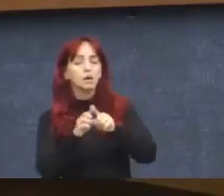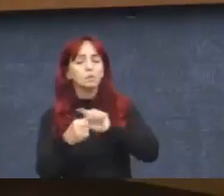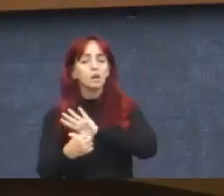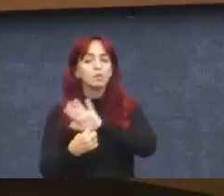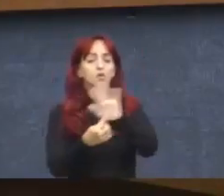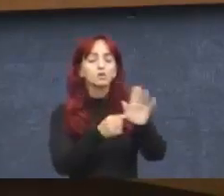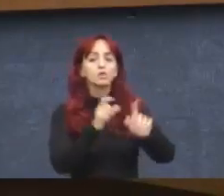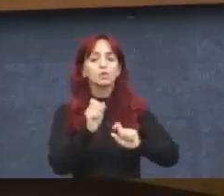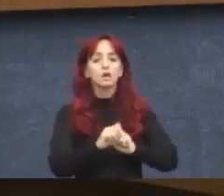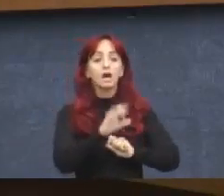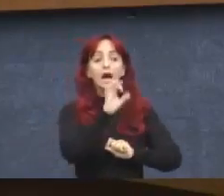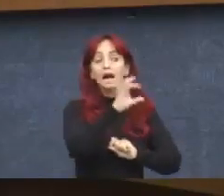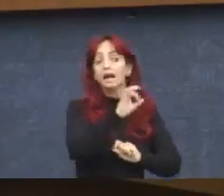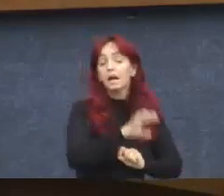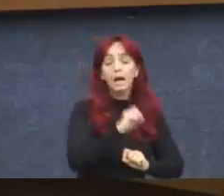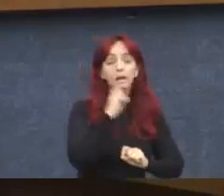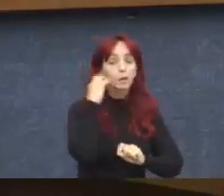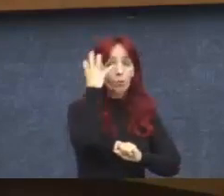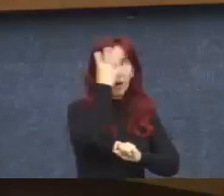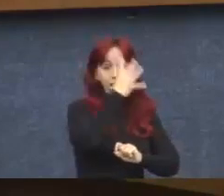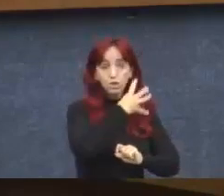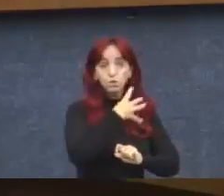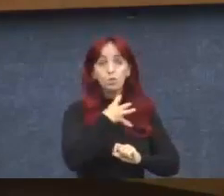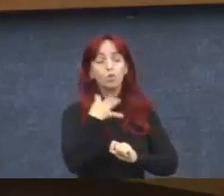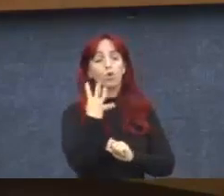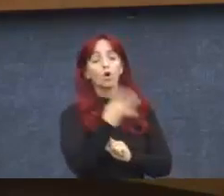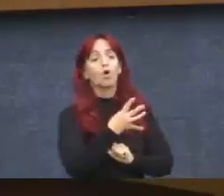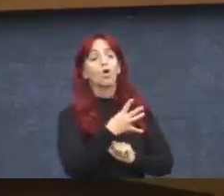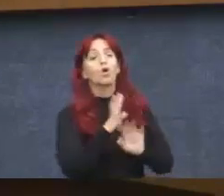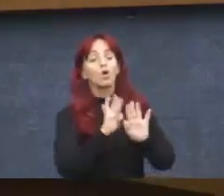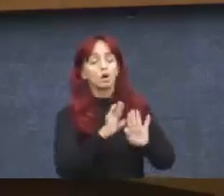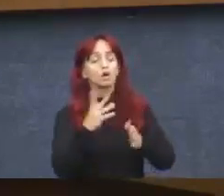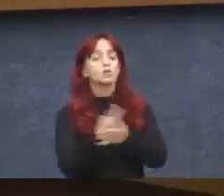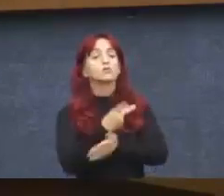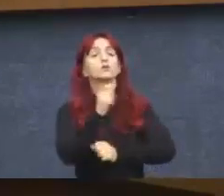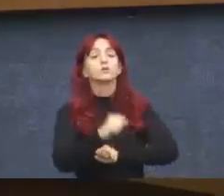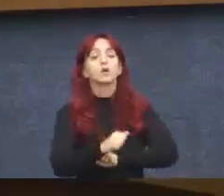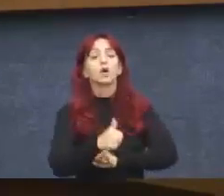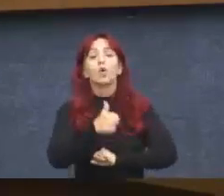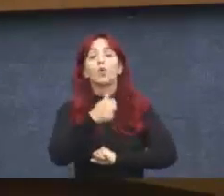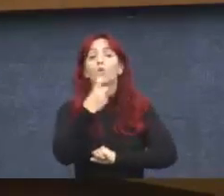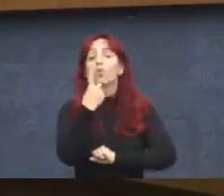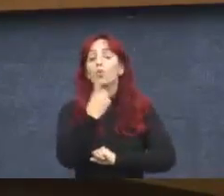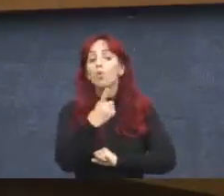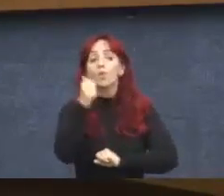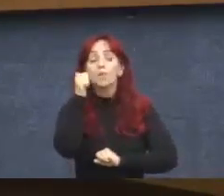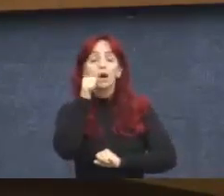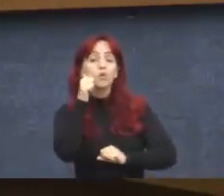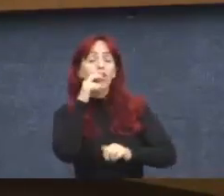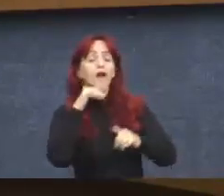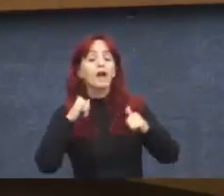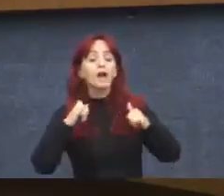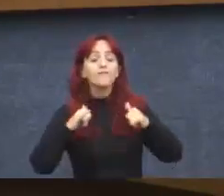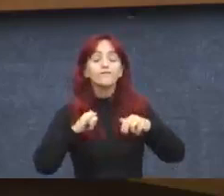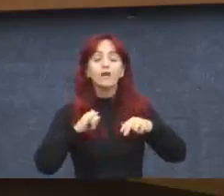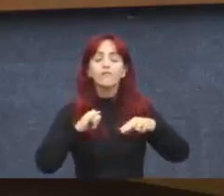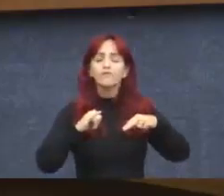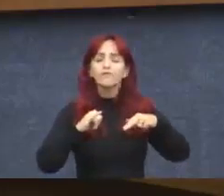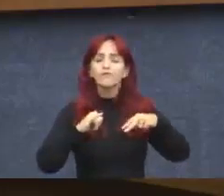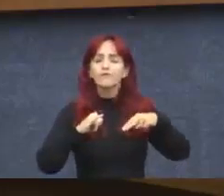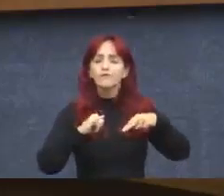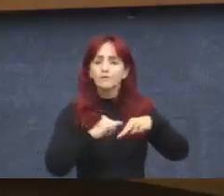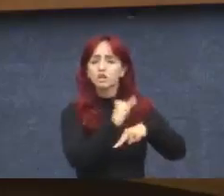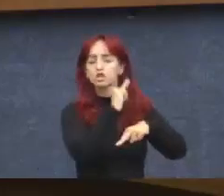a cada 4 horas. Pelo menos uma mulher é vítima de violência doméstica no Brasil. O